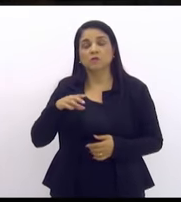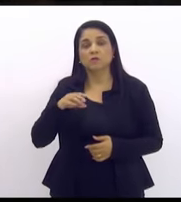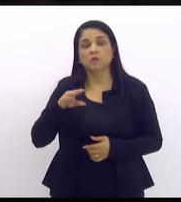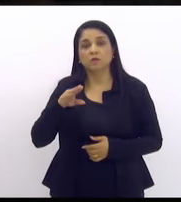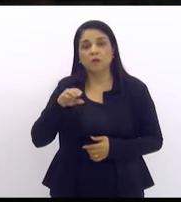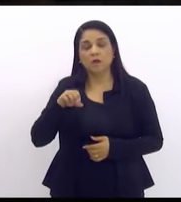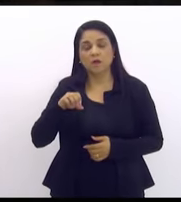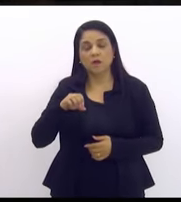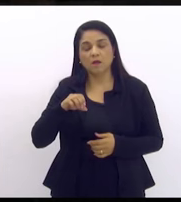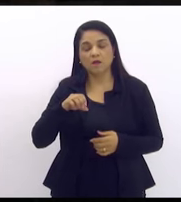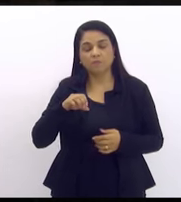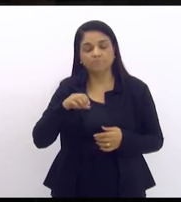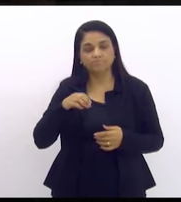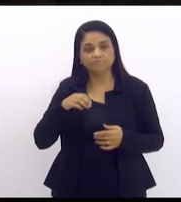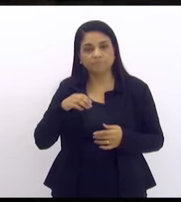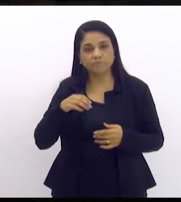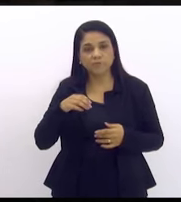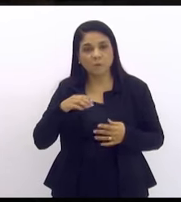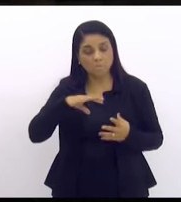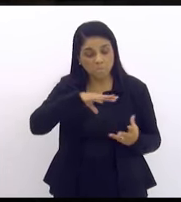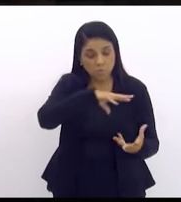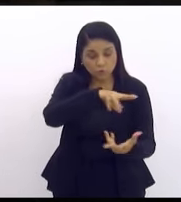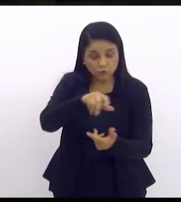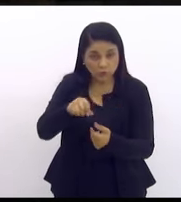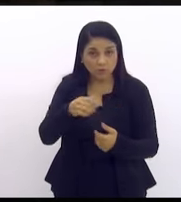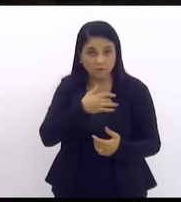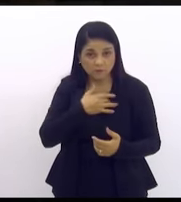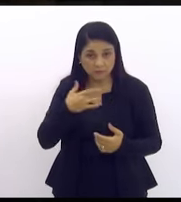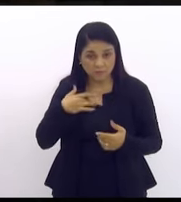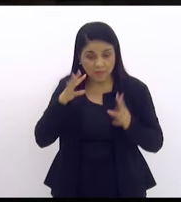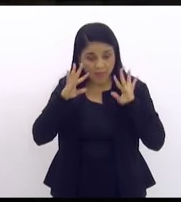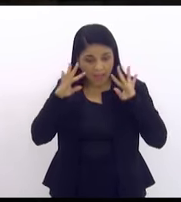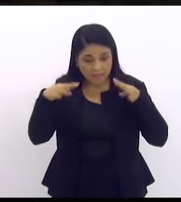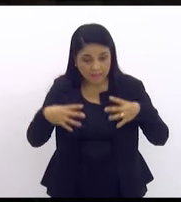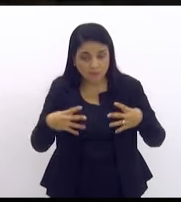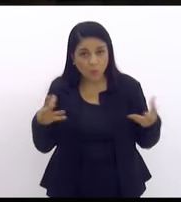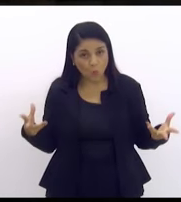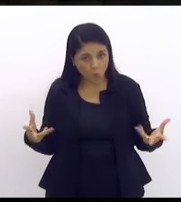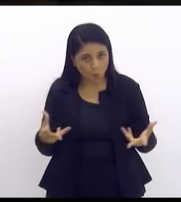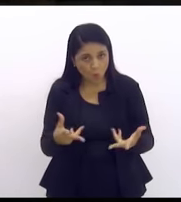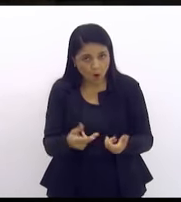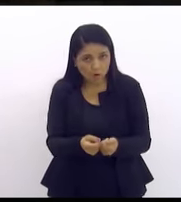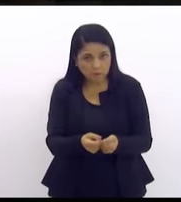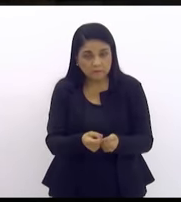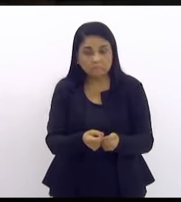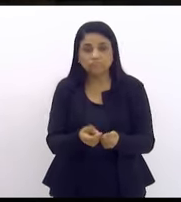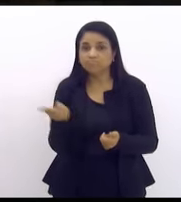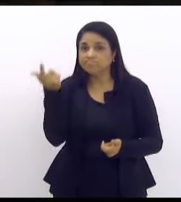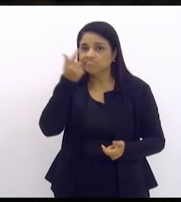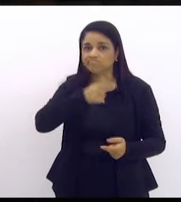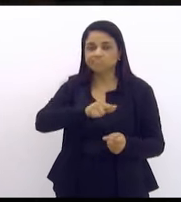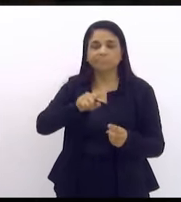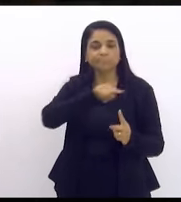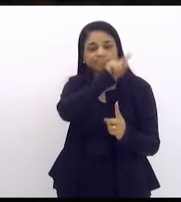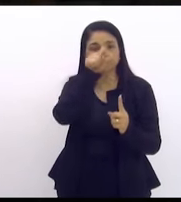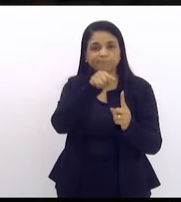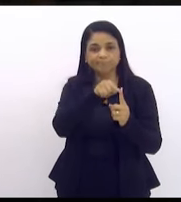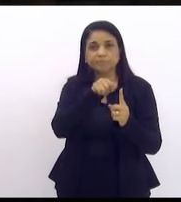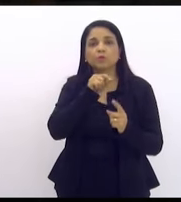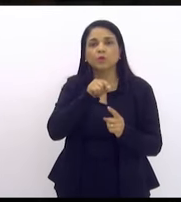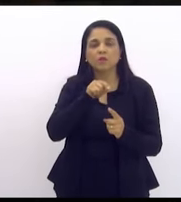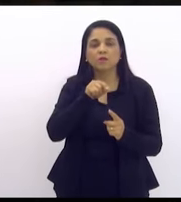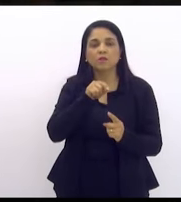tem uma atenção básica de qualidade, você atinge até 90% do problema de saúde